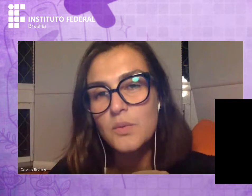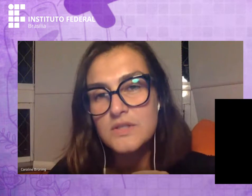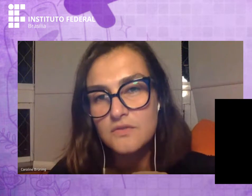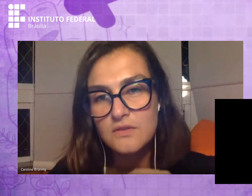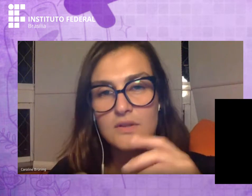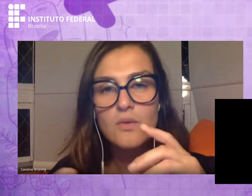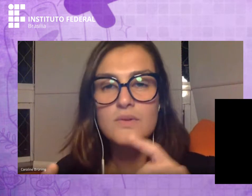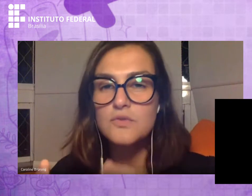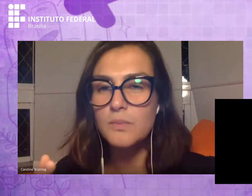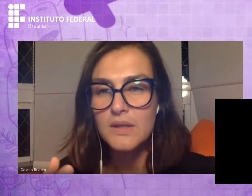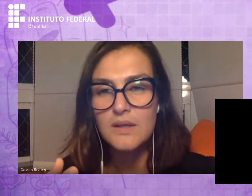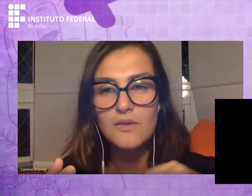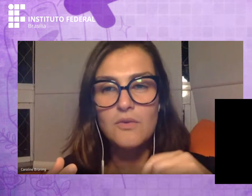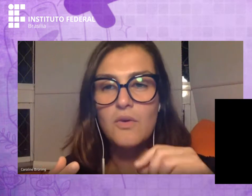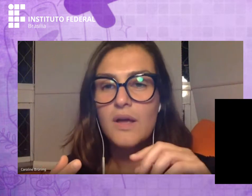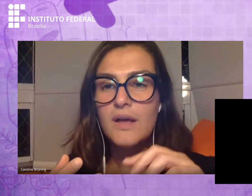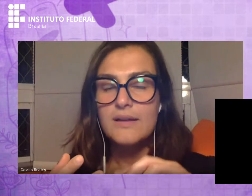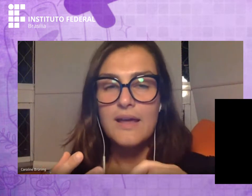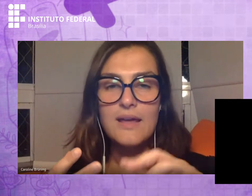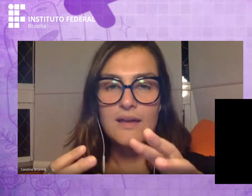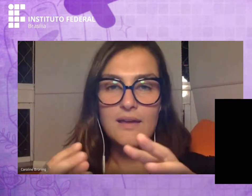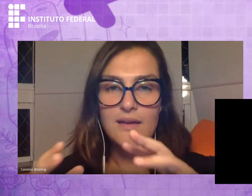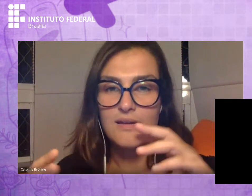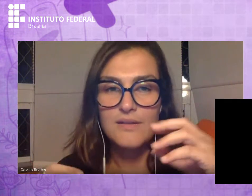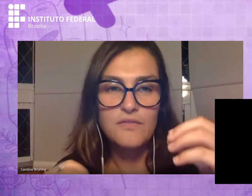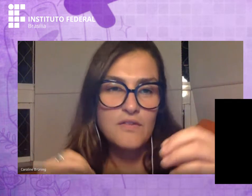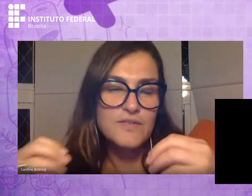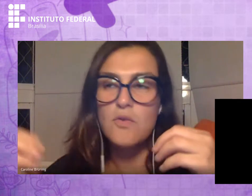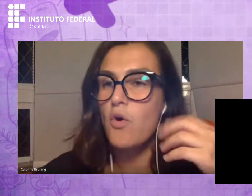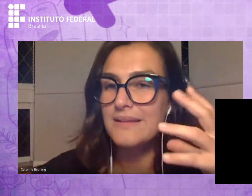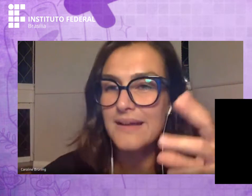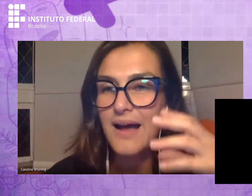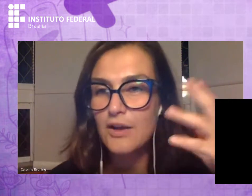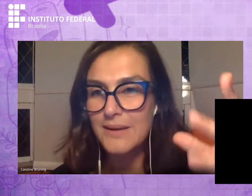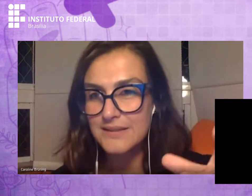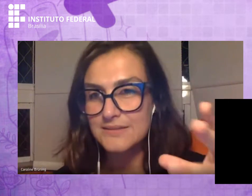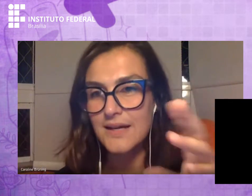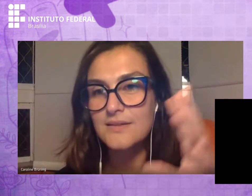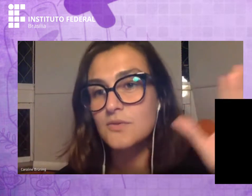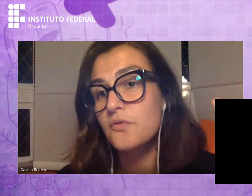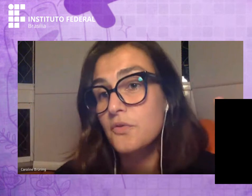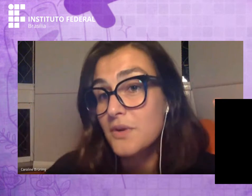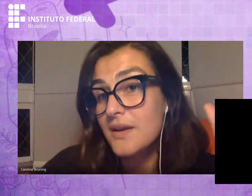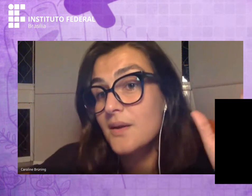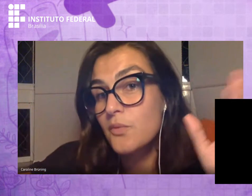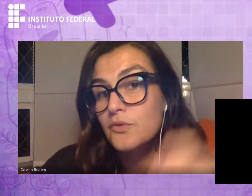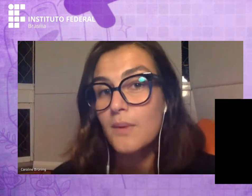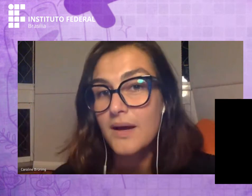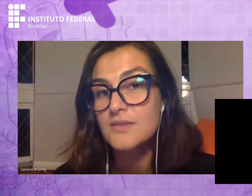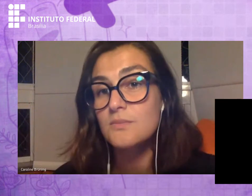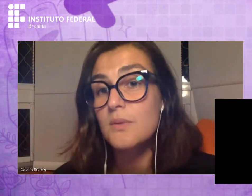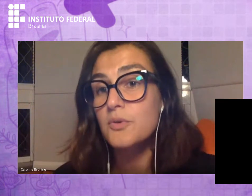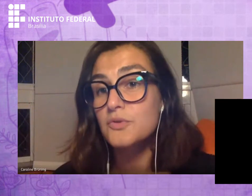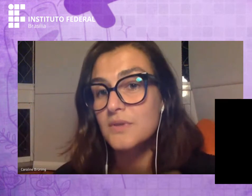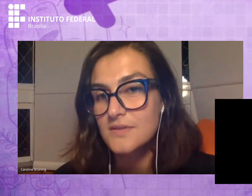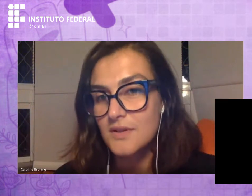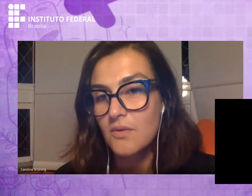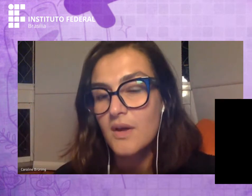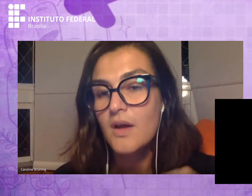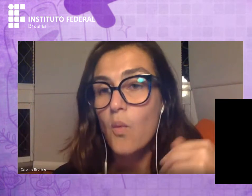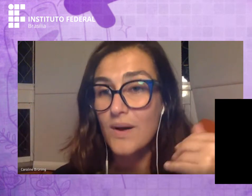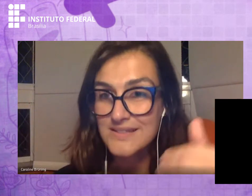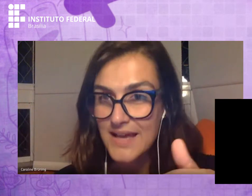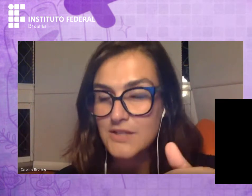direta com o indivíduo. Então, um assobio, né, enfim, fazer um comentário, uma cantada, se configuraria muito mais uma